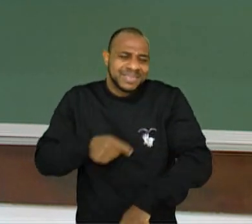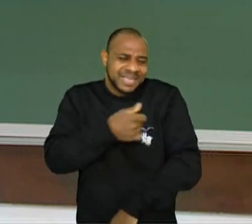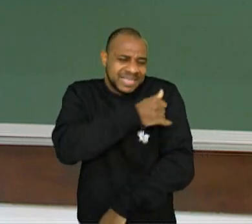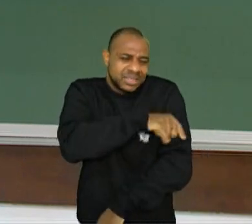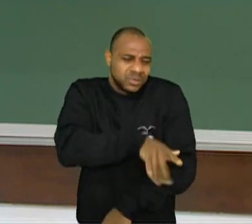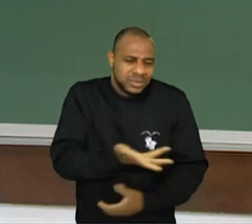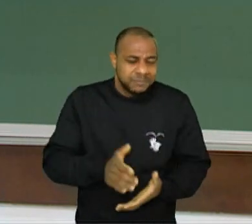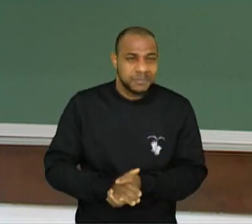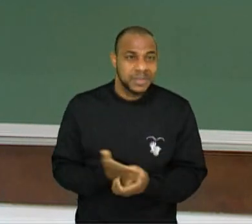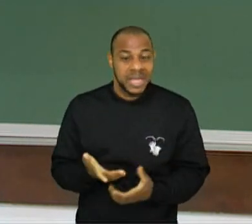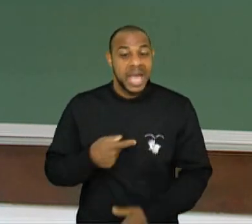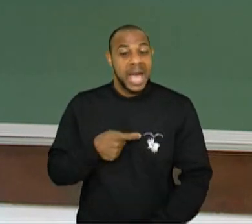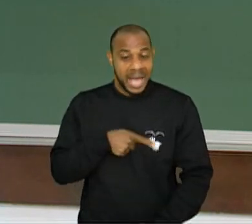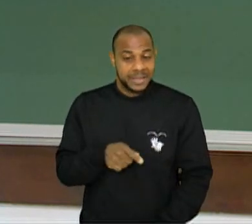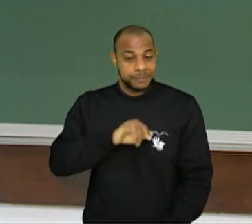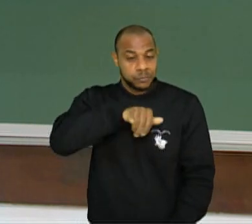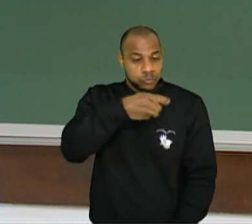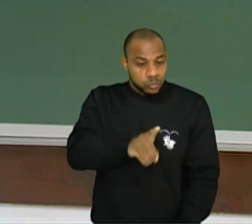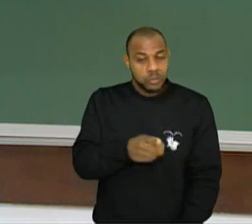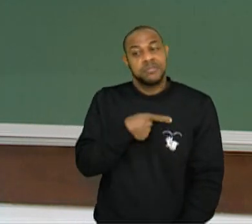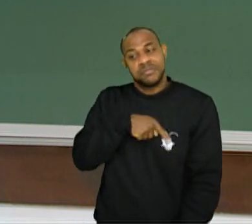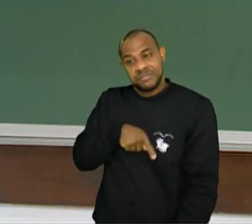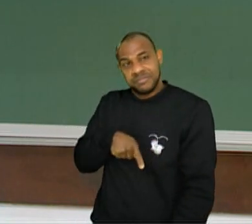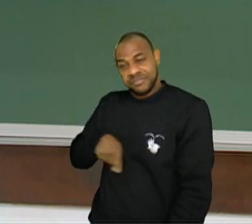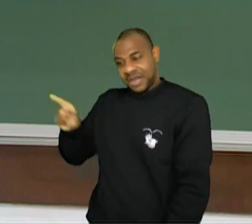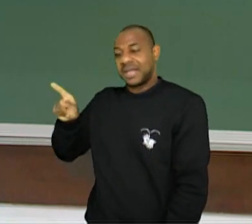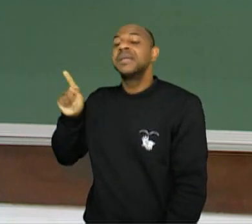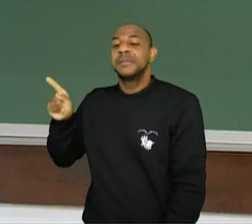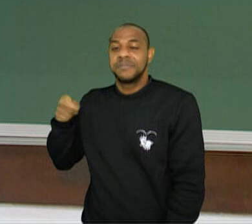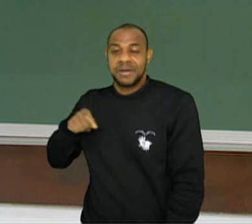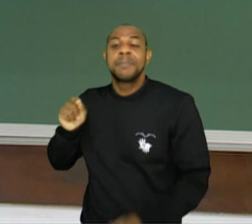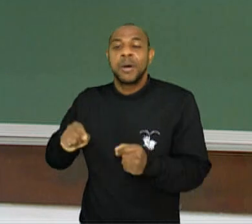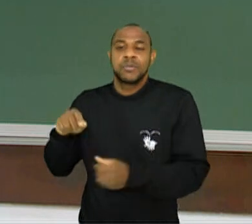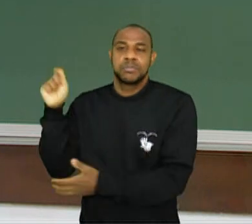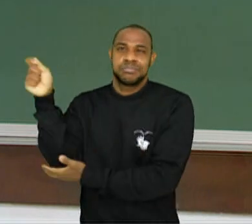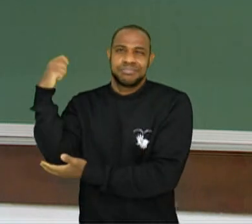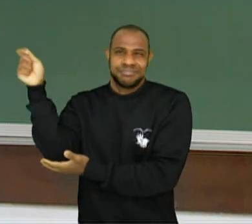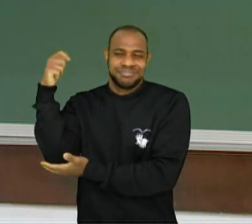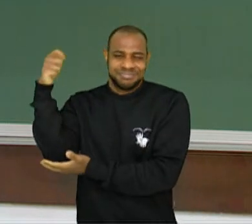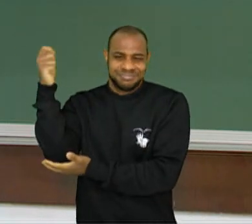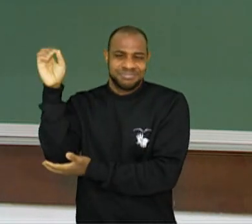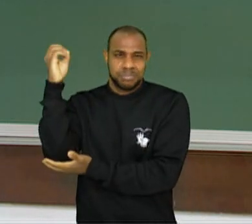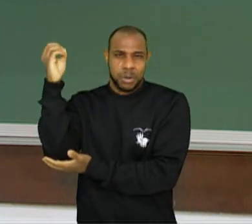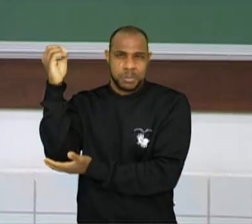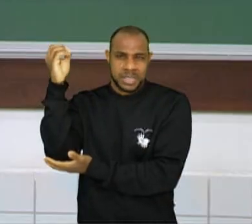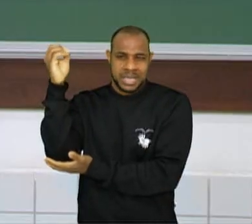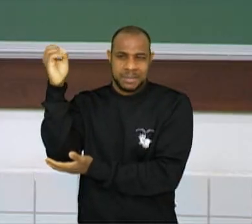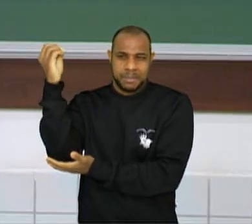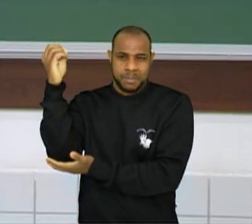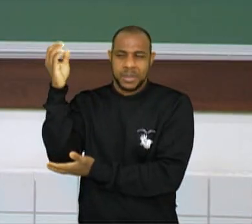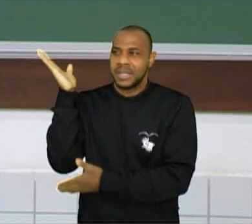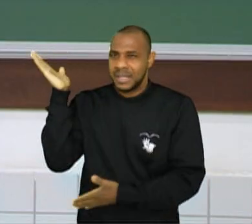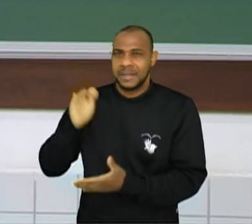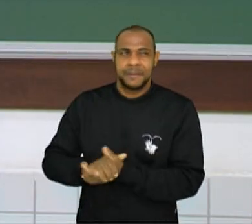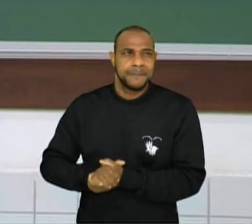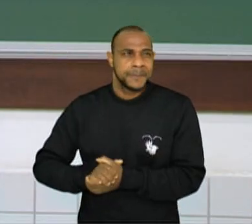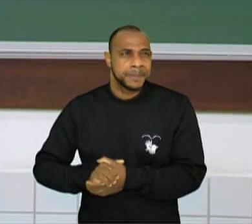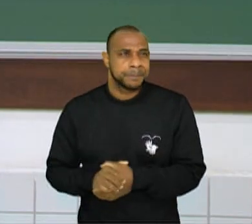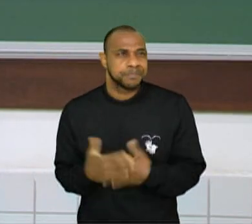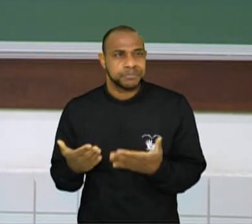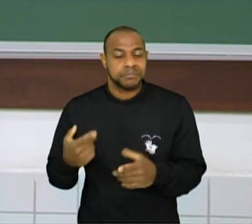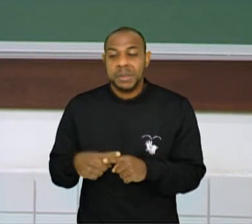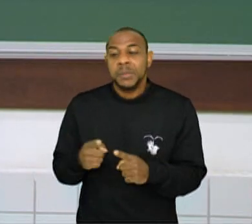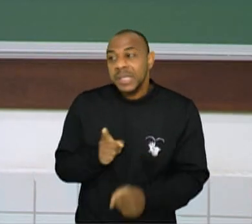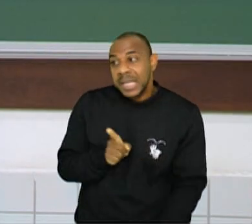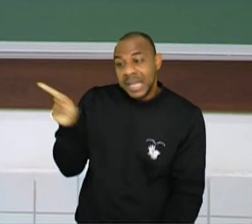Sul e do Rio Grande do Sul ele se exila, então, no Uruguai. Por que no Rio Grande do Sul? Porque lá estava Leonel